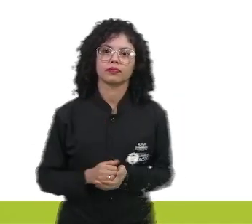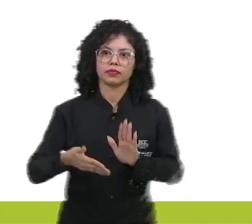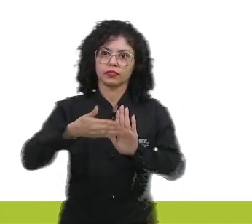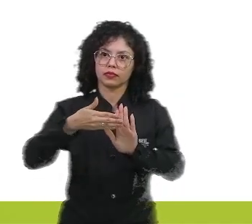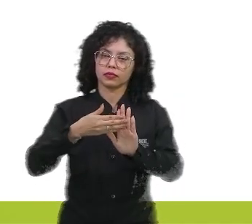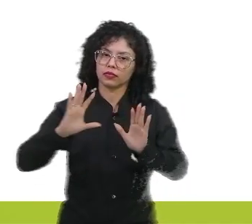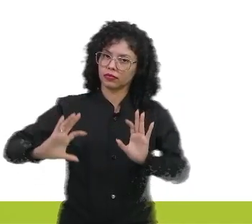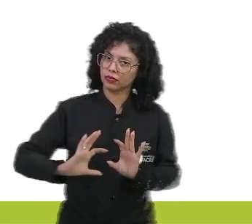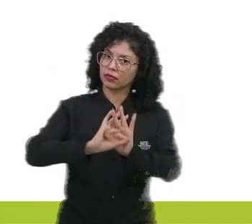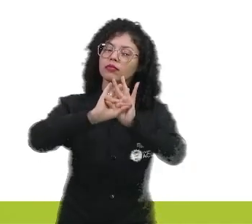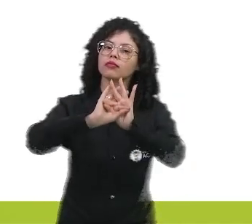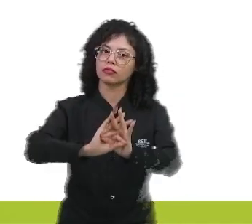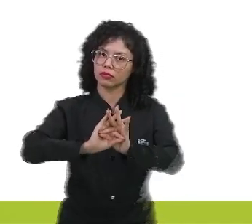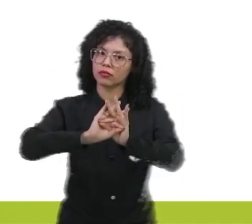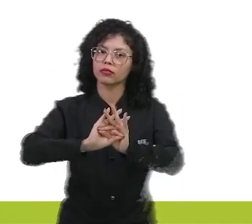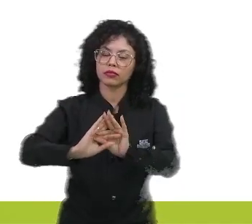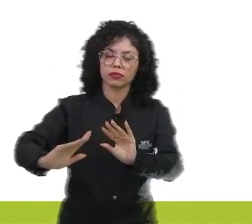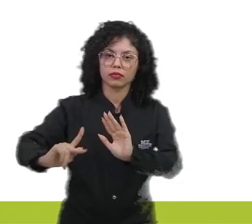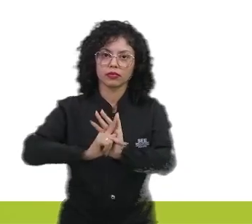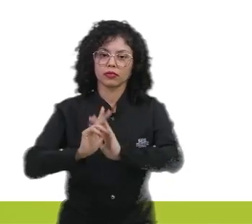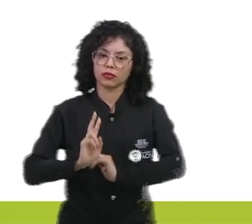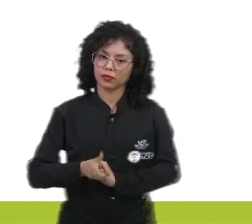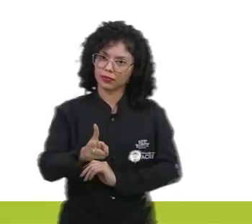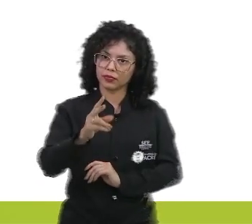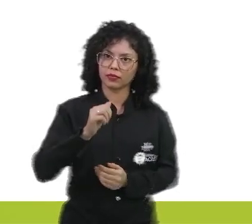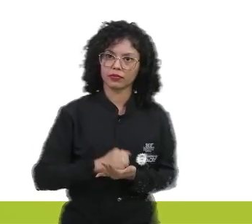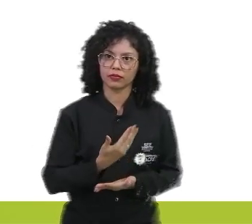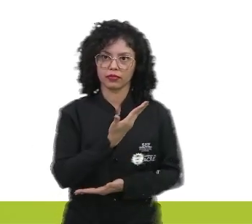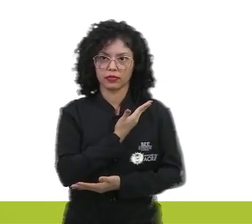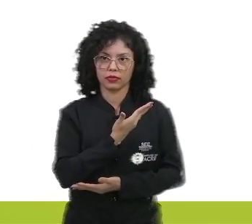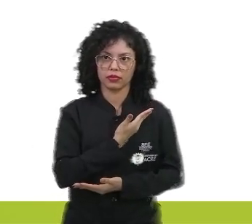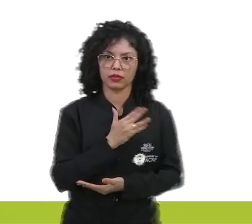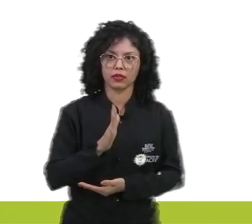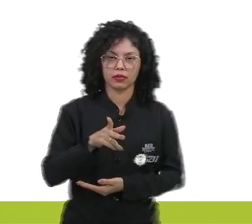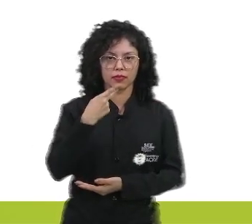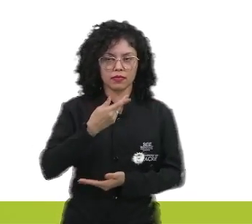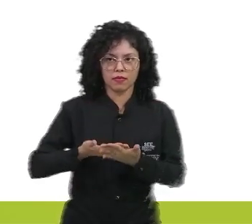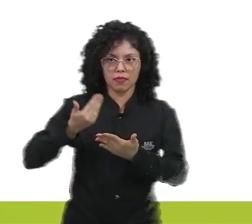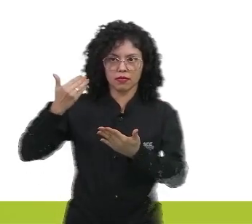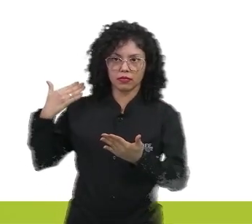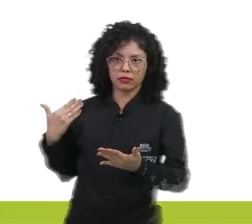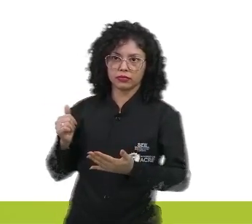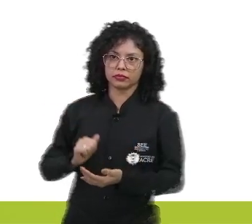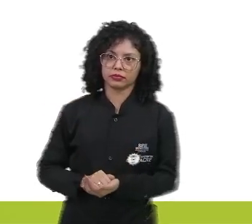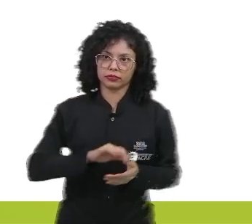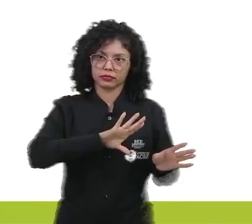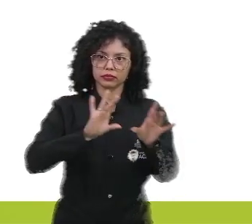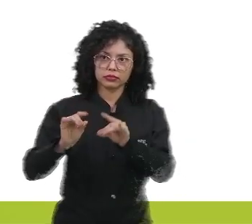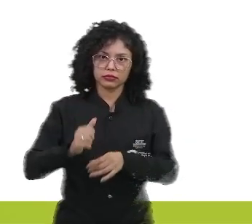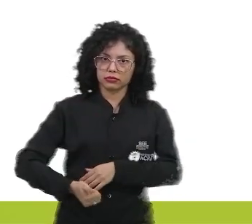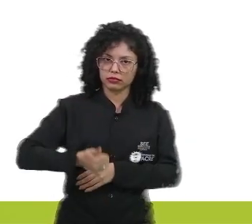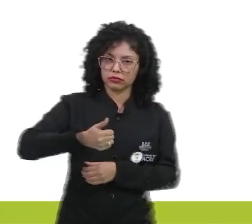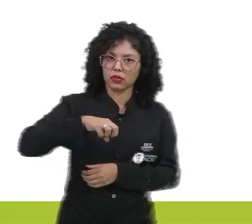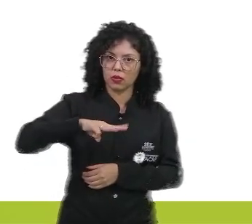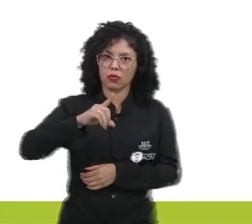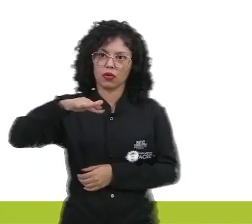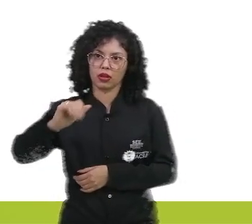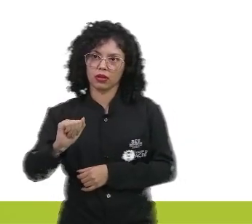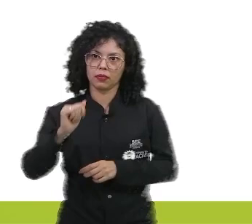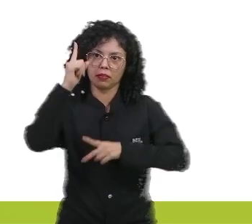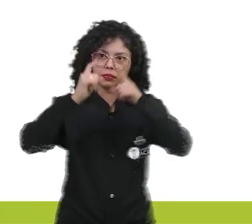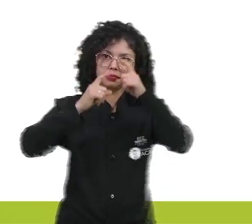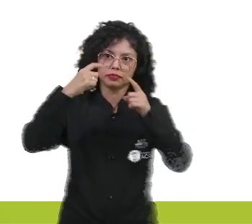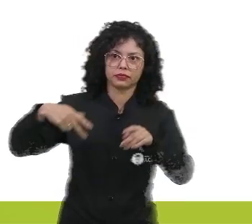promover conexões genuínas e duradouras com os coleguinhas que a gente já falou anteriormente. Elevar a moral, numa expressão